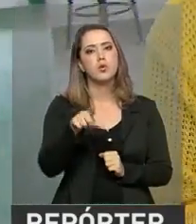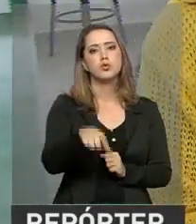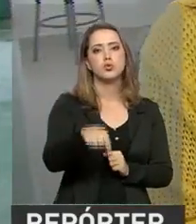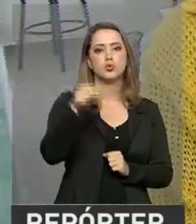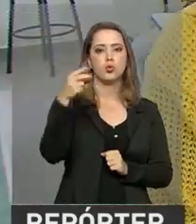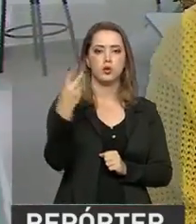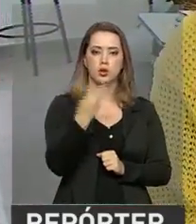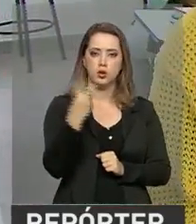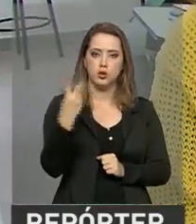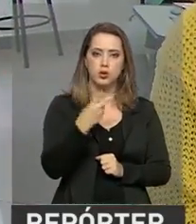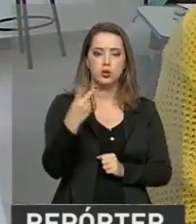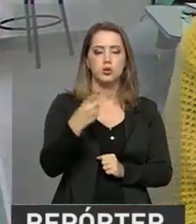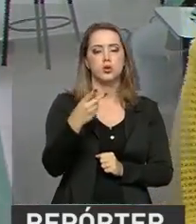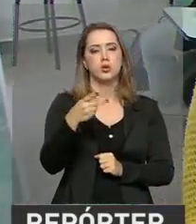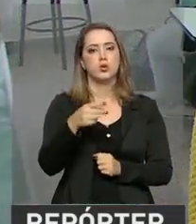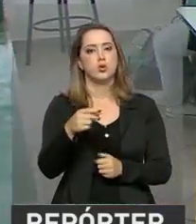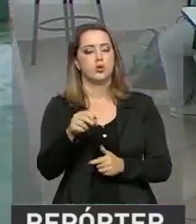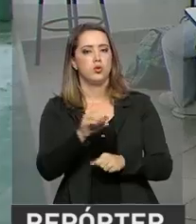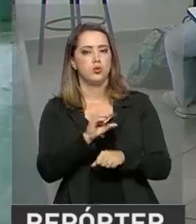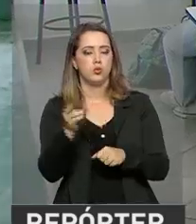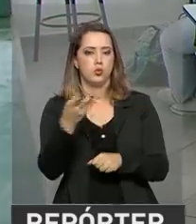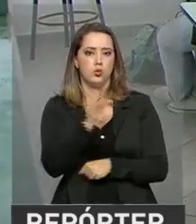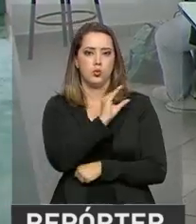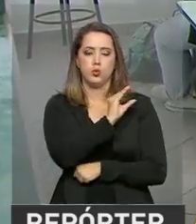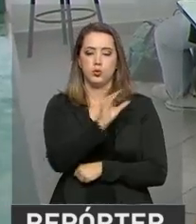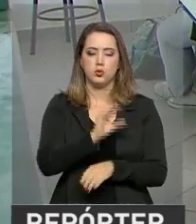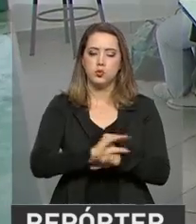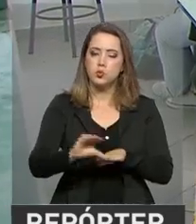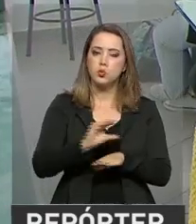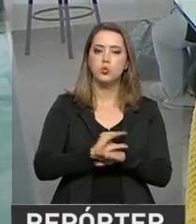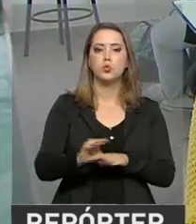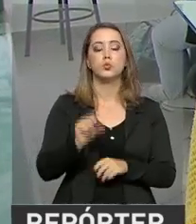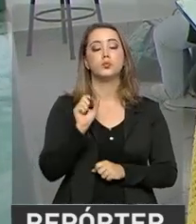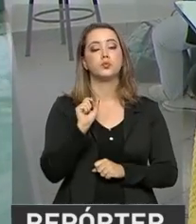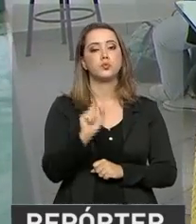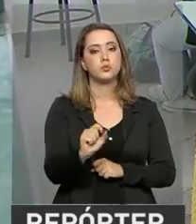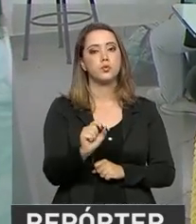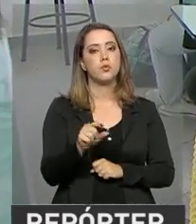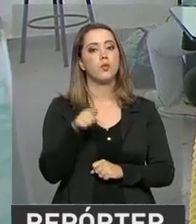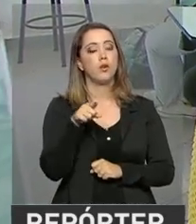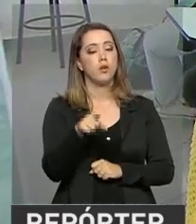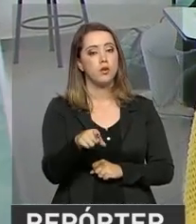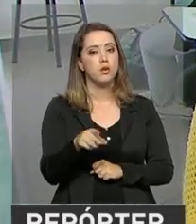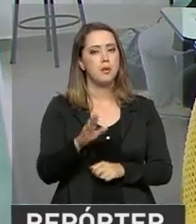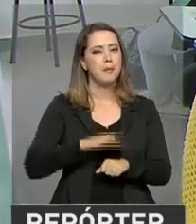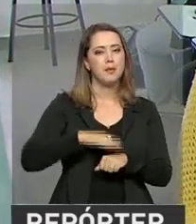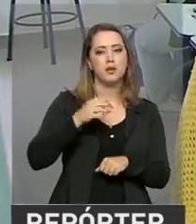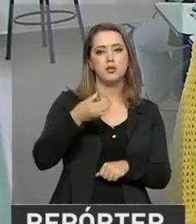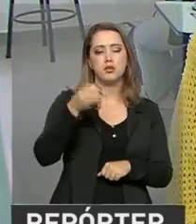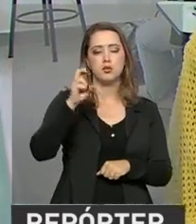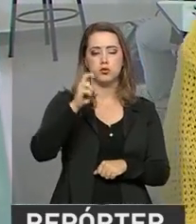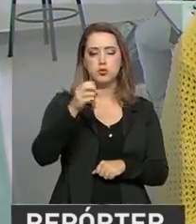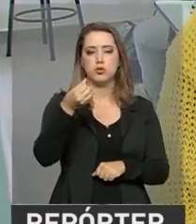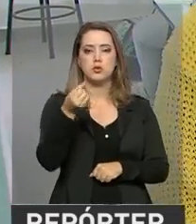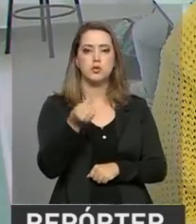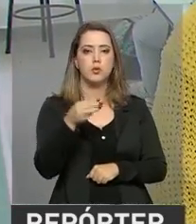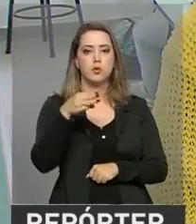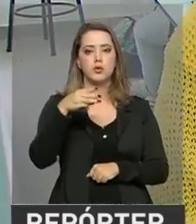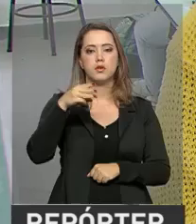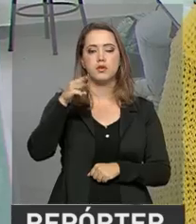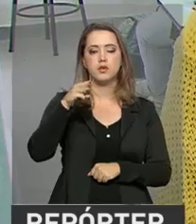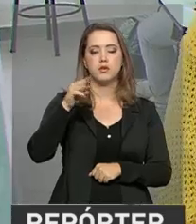duas opções de cursos, conforme a ordem de preferência. Serão mais de 56 mil vagas em